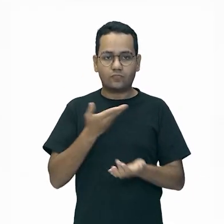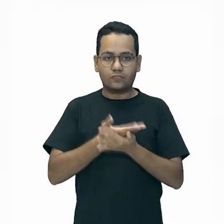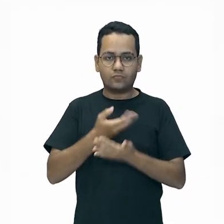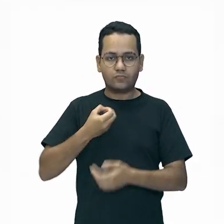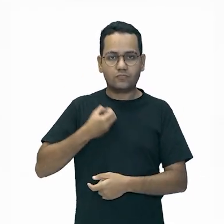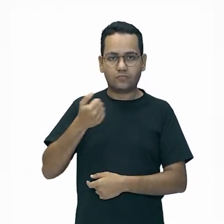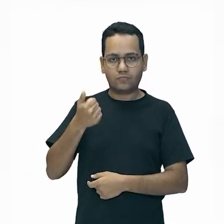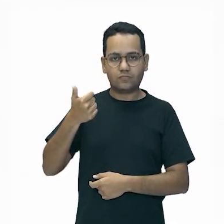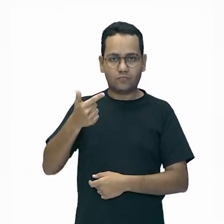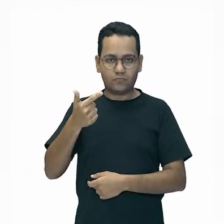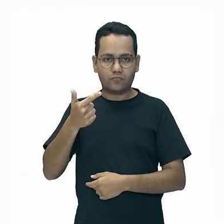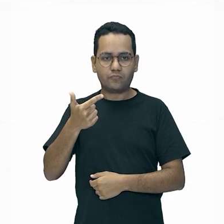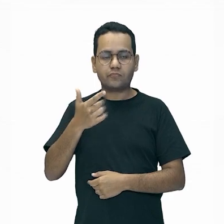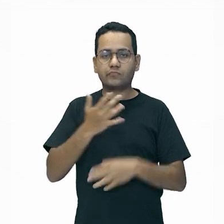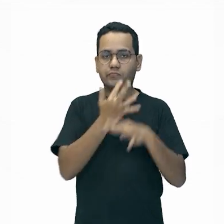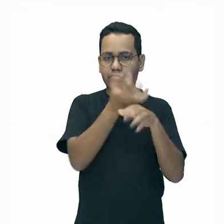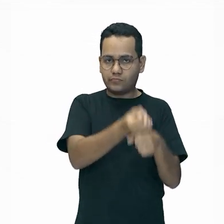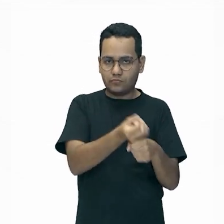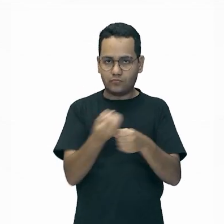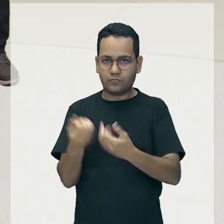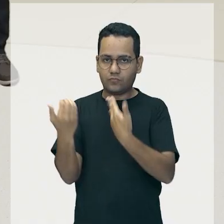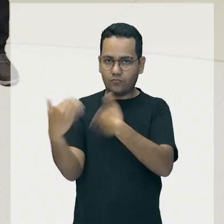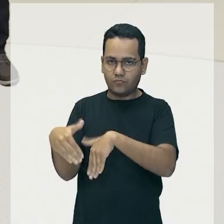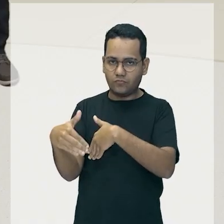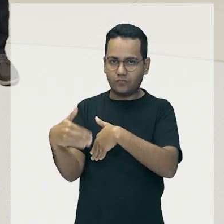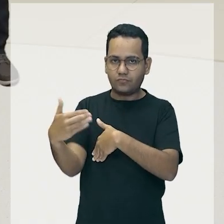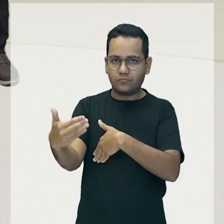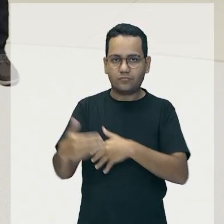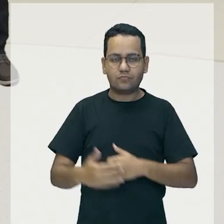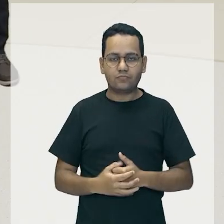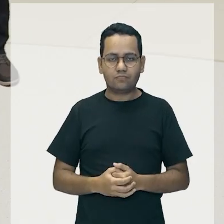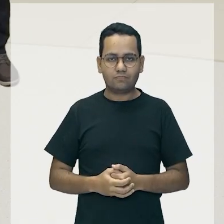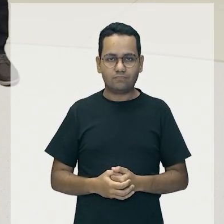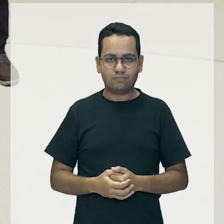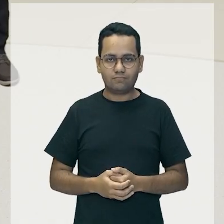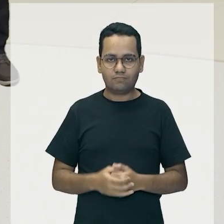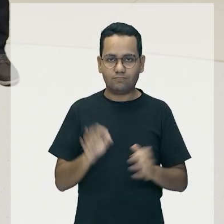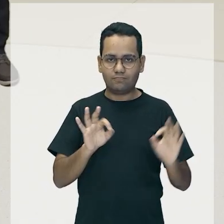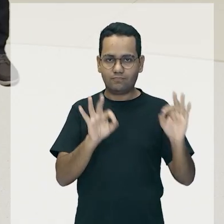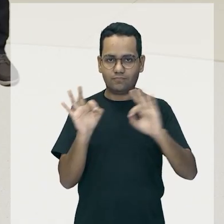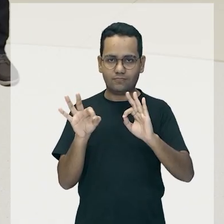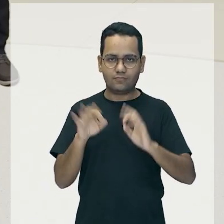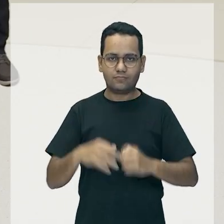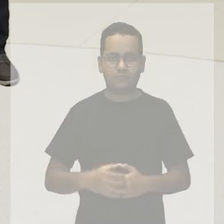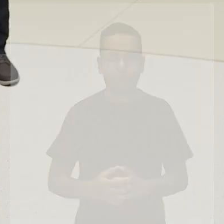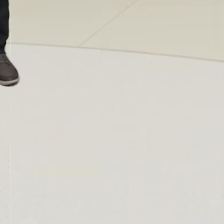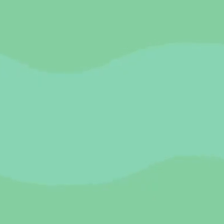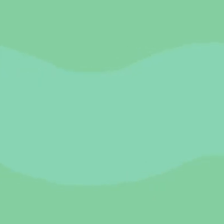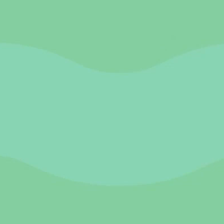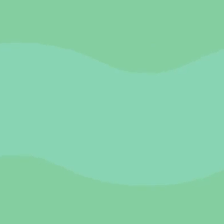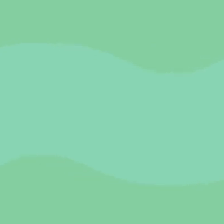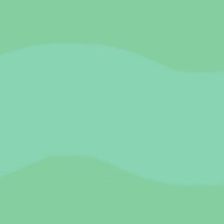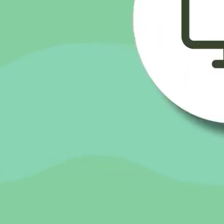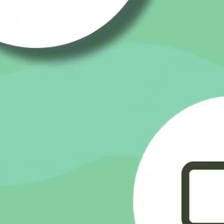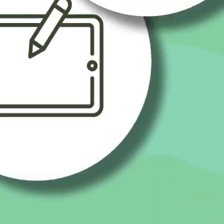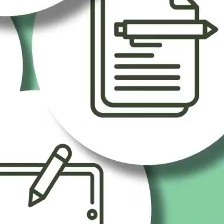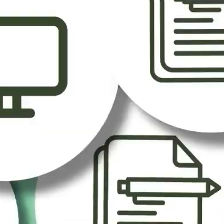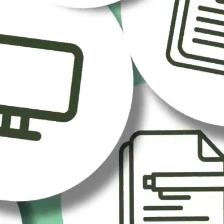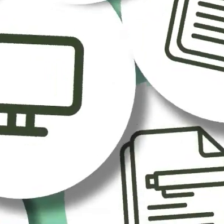Aula, revisão e avaliação. Então, vamos à nossa aula.